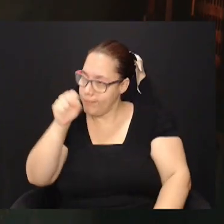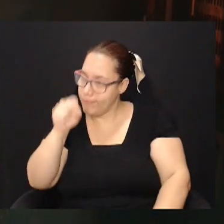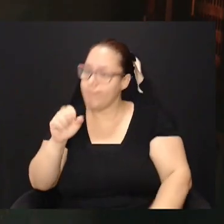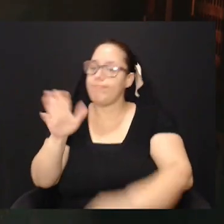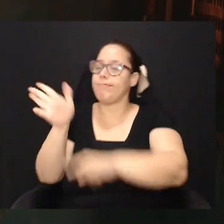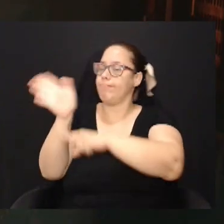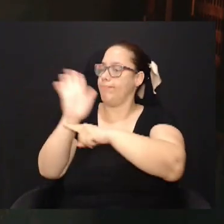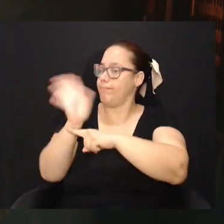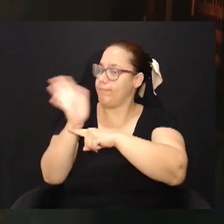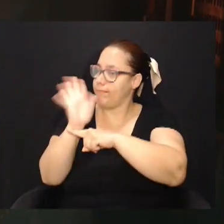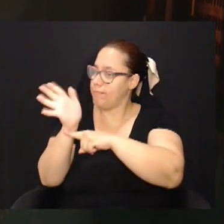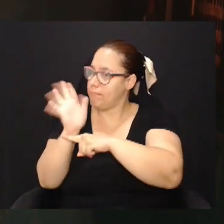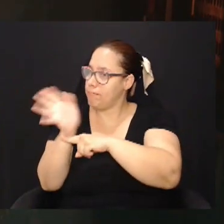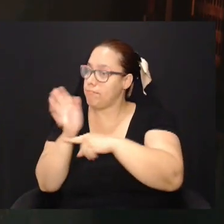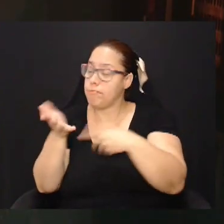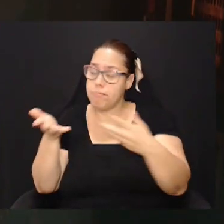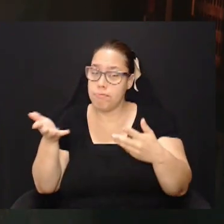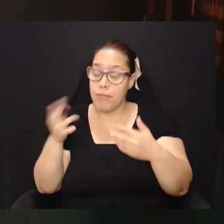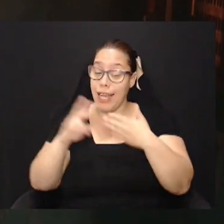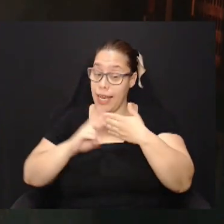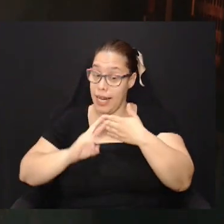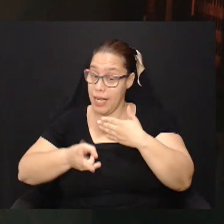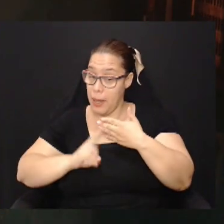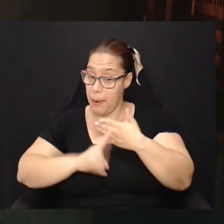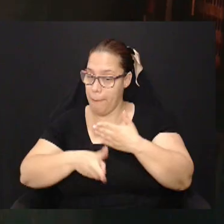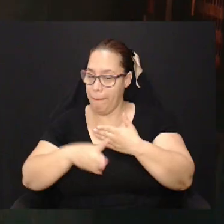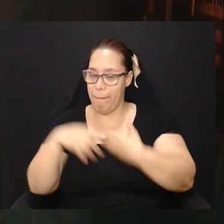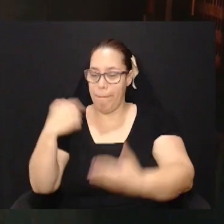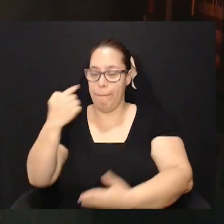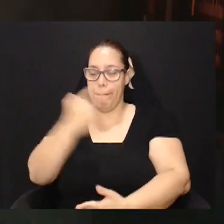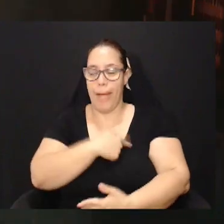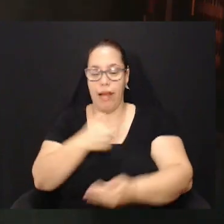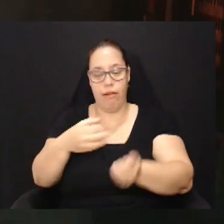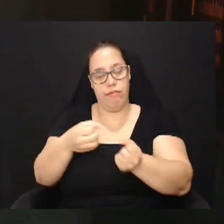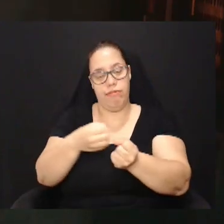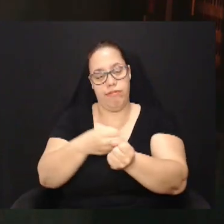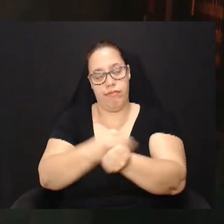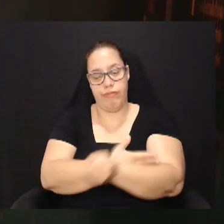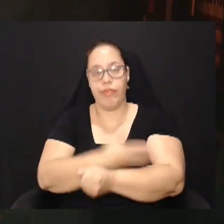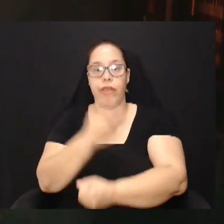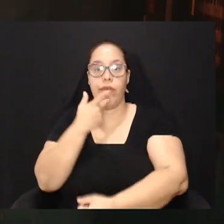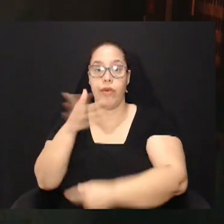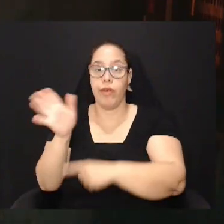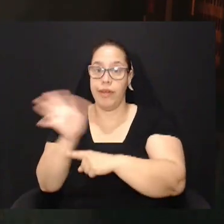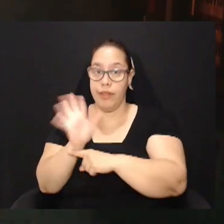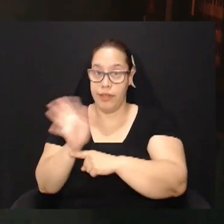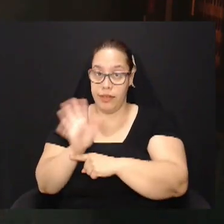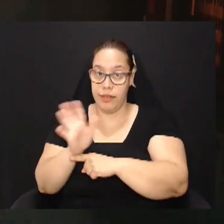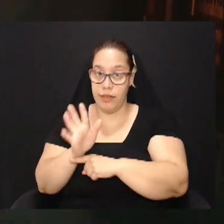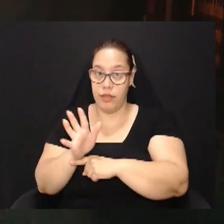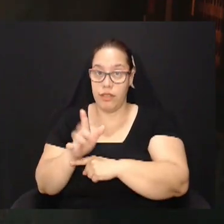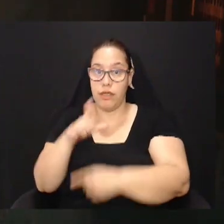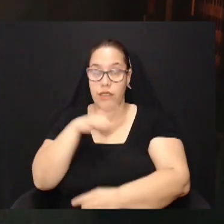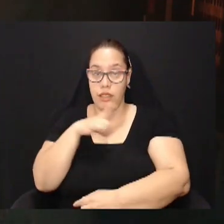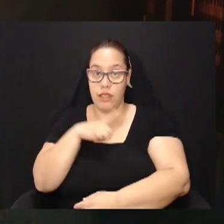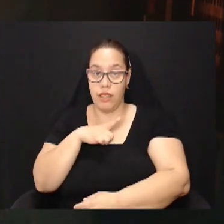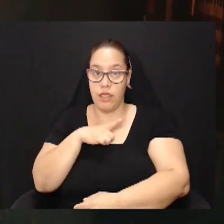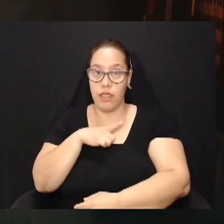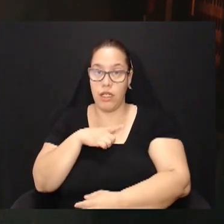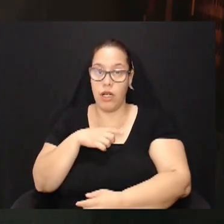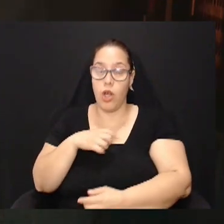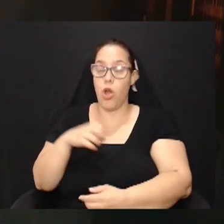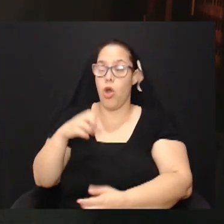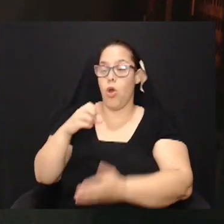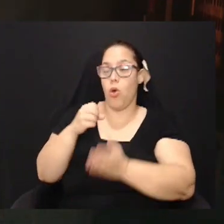filmes, eles interferem nas nossas emoções. E falando em cinema e filme, né, a gente tem aí a corrida para o Oscar, tivemos o Globo